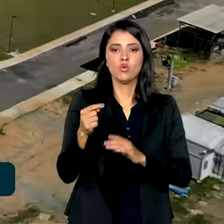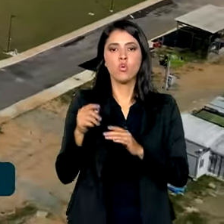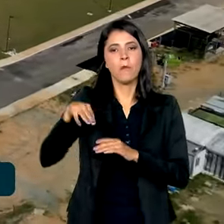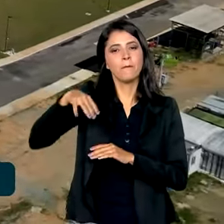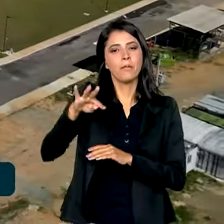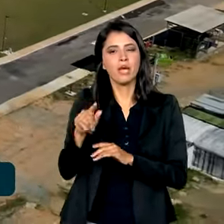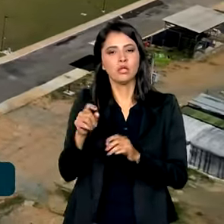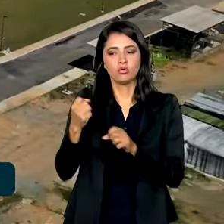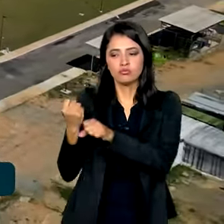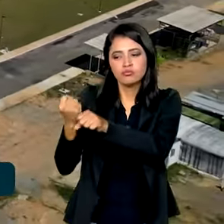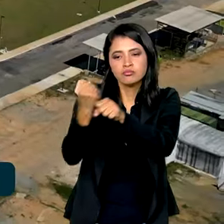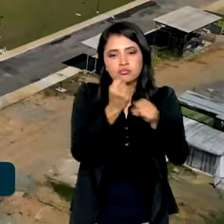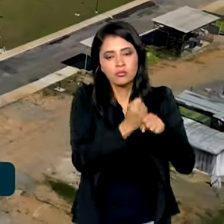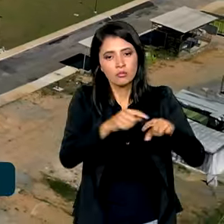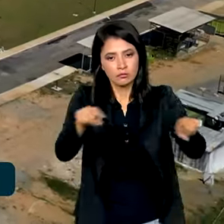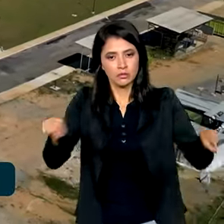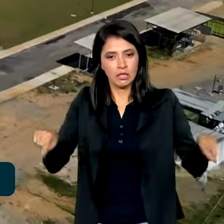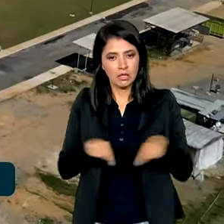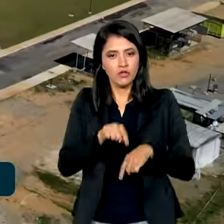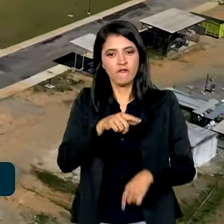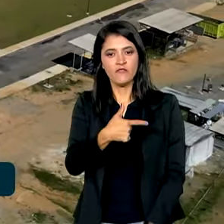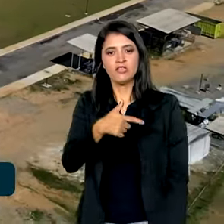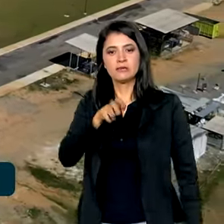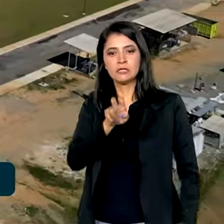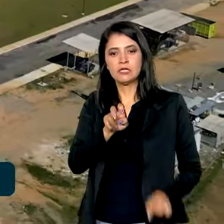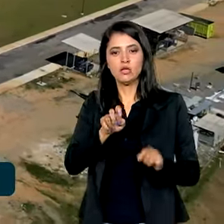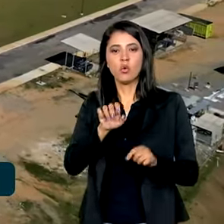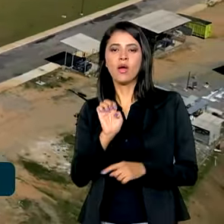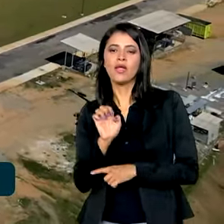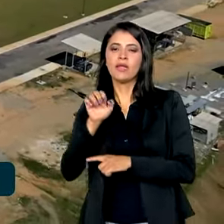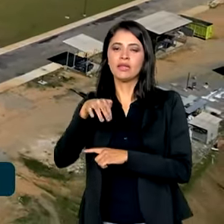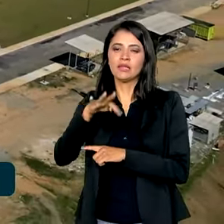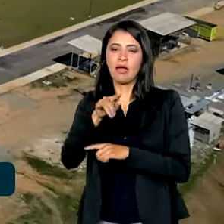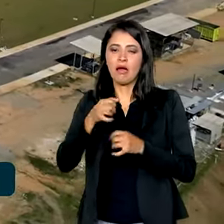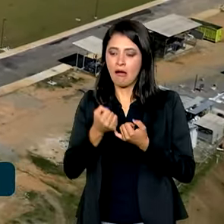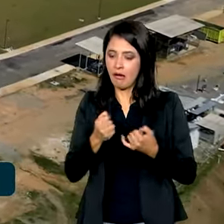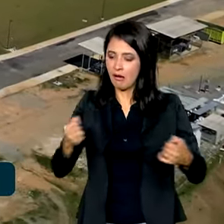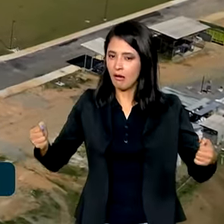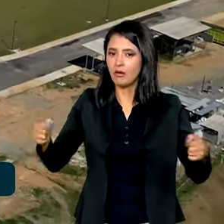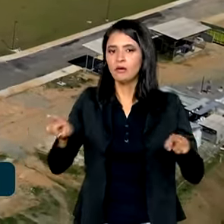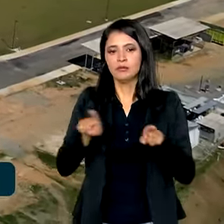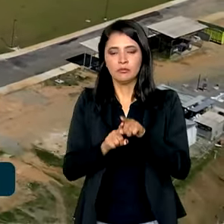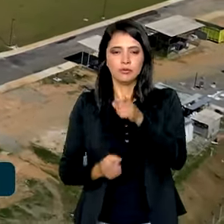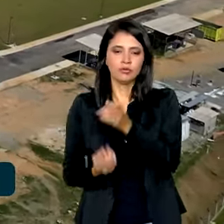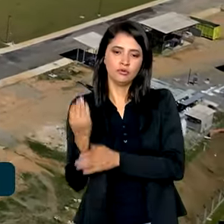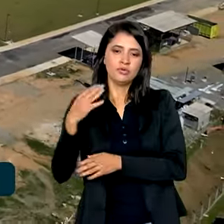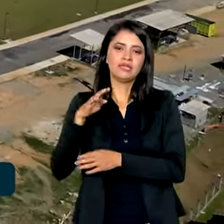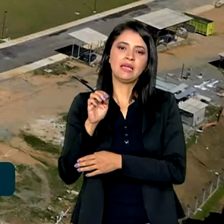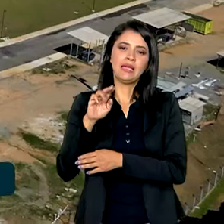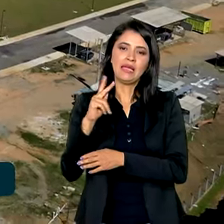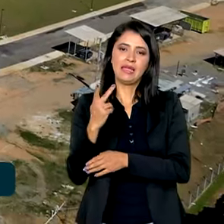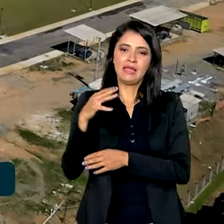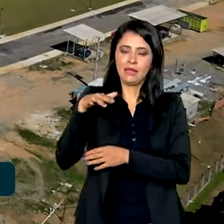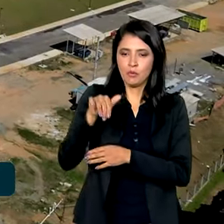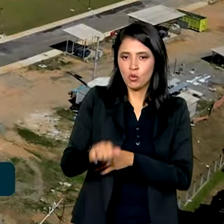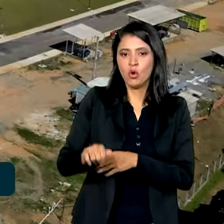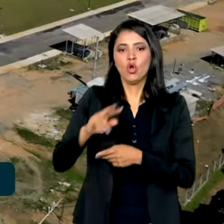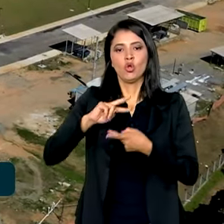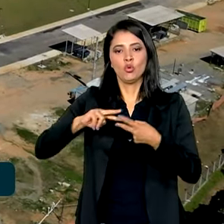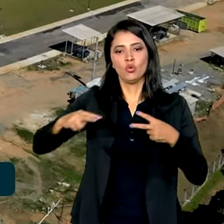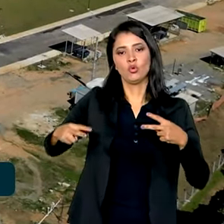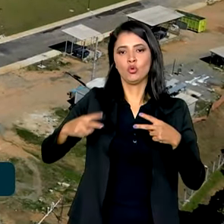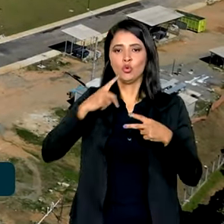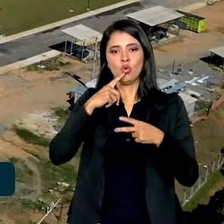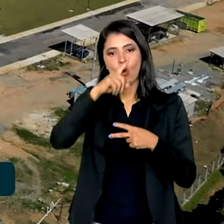construída, num terreno de 25 hectares. A empresa também produz hemoderivados a partir do plasma do sangue